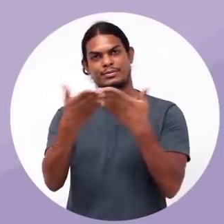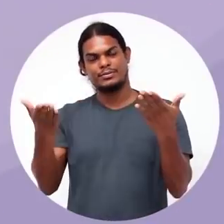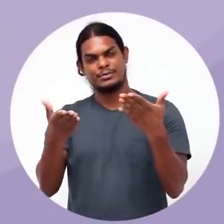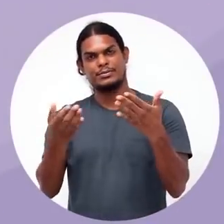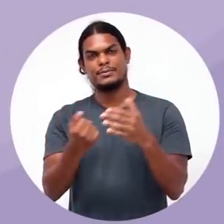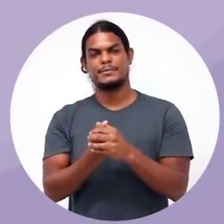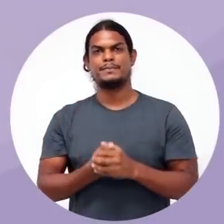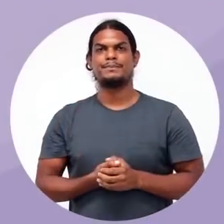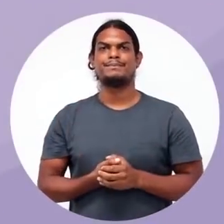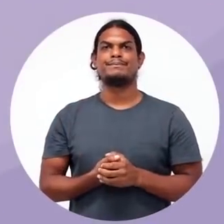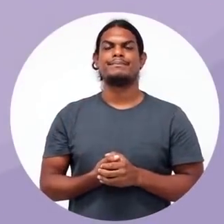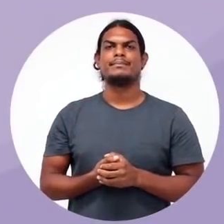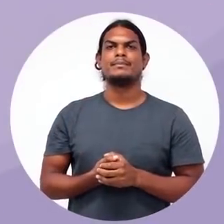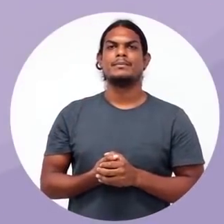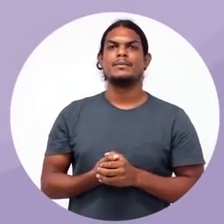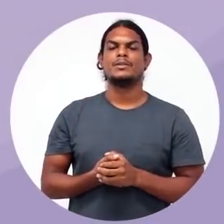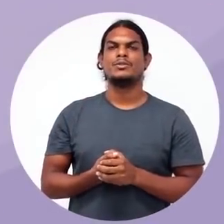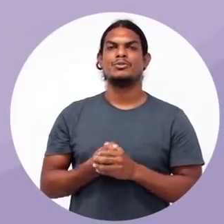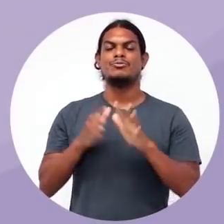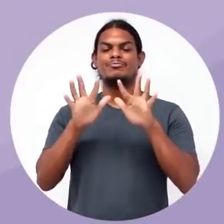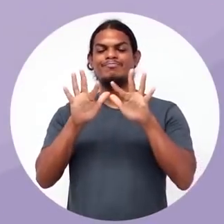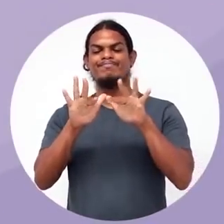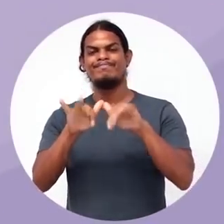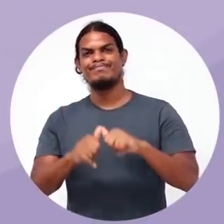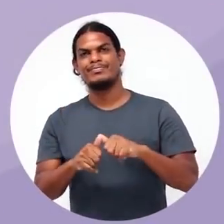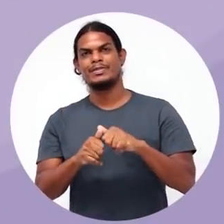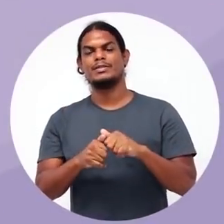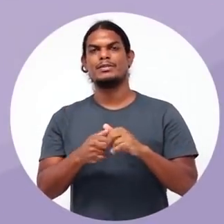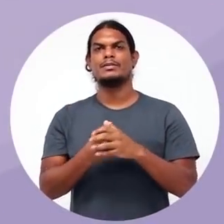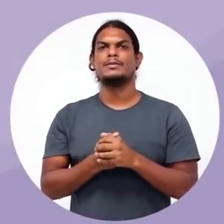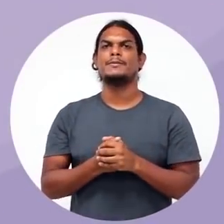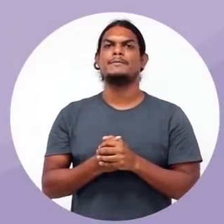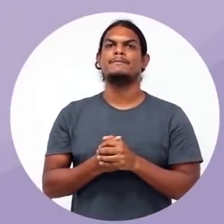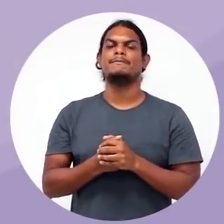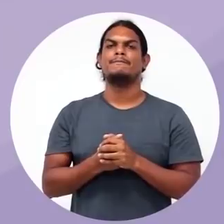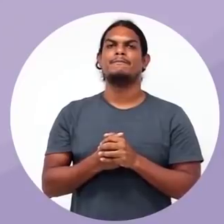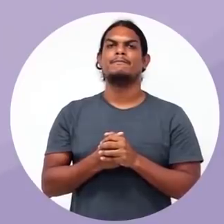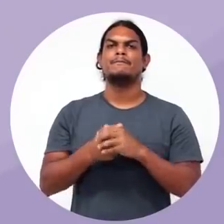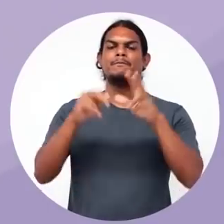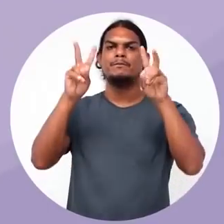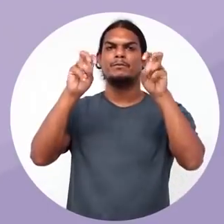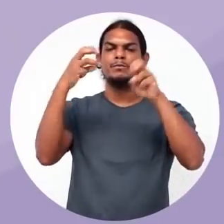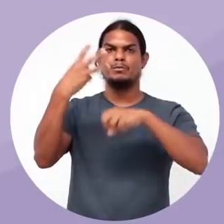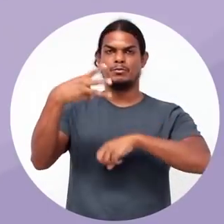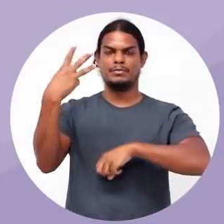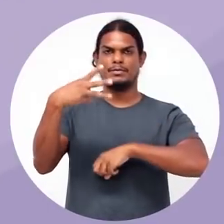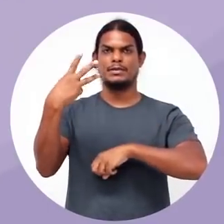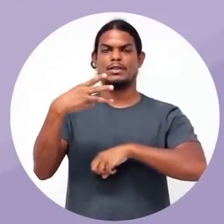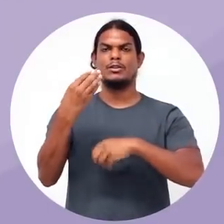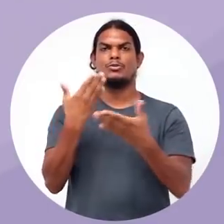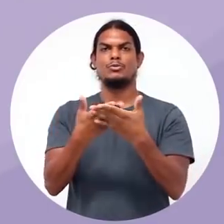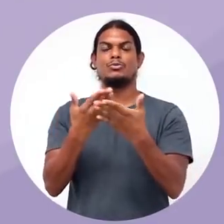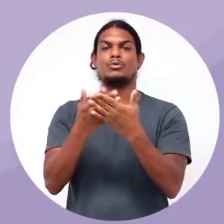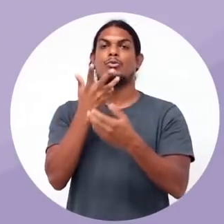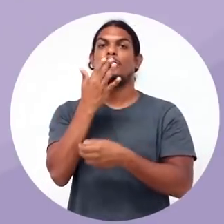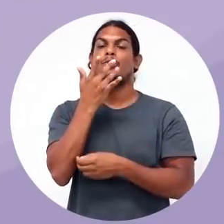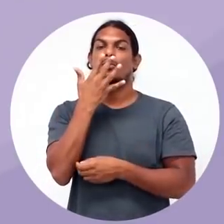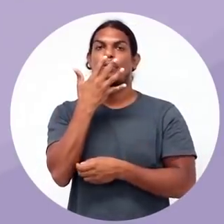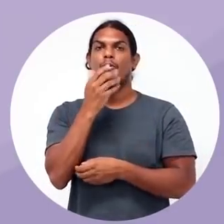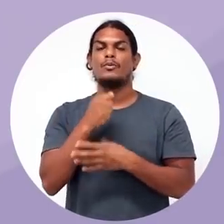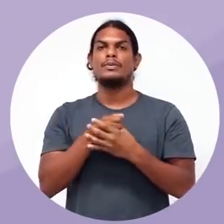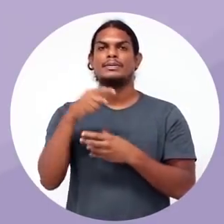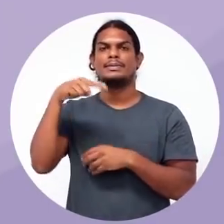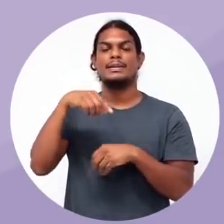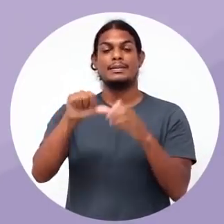Olá, pessoal! Estamos no finalzinho da primeira parte da competência número 3, que a gente está falando sobre cor,